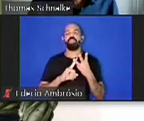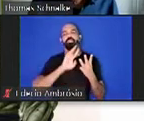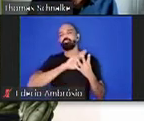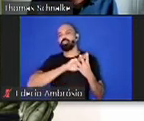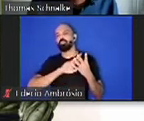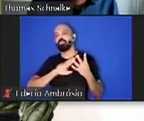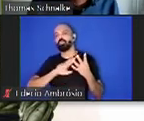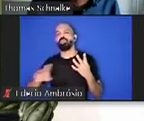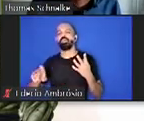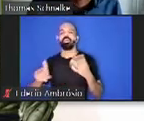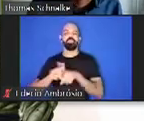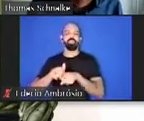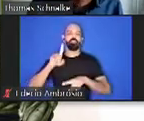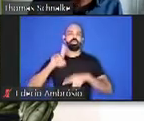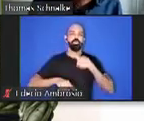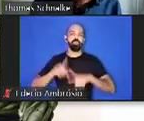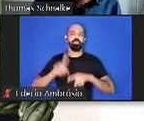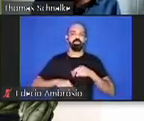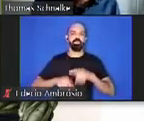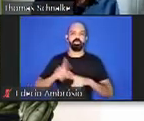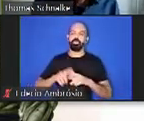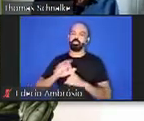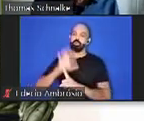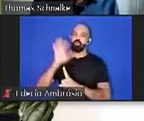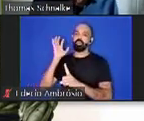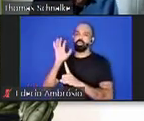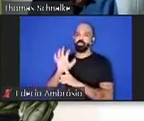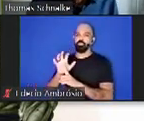em um material muito influente,